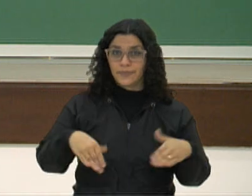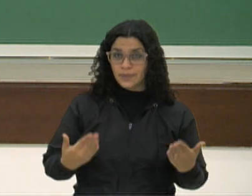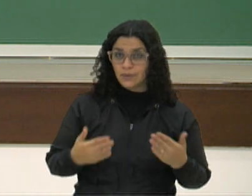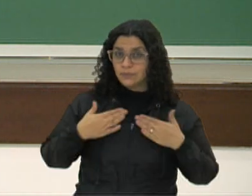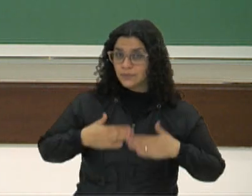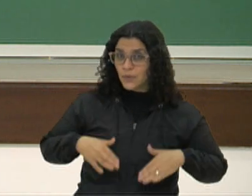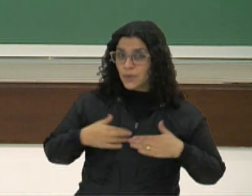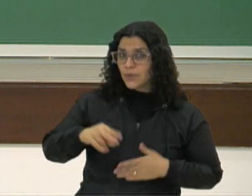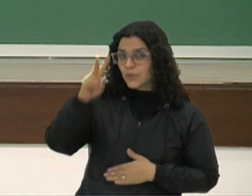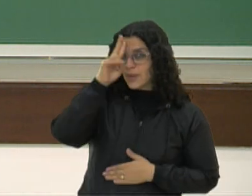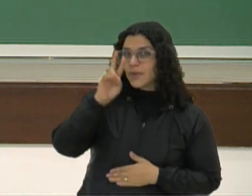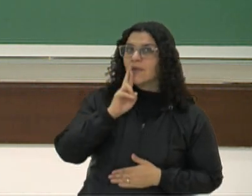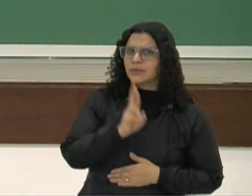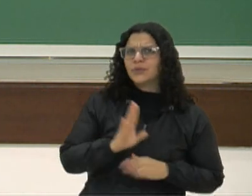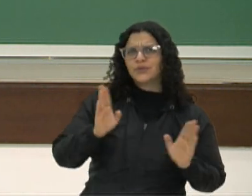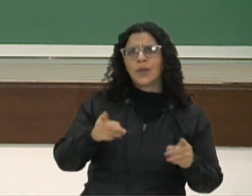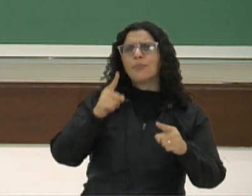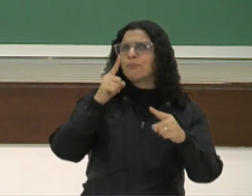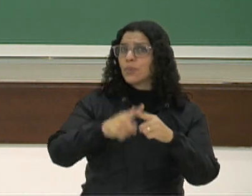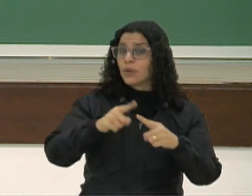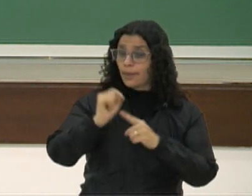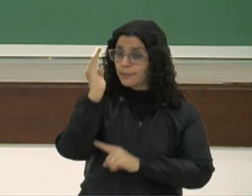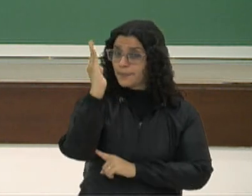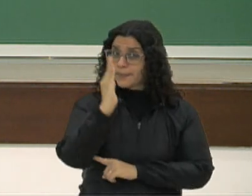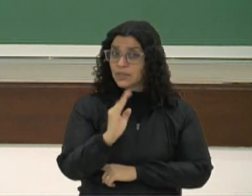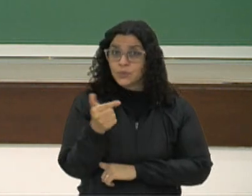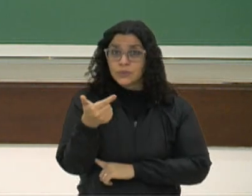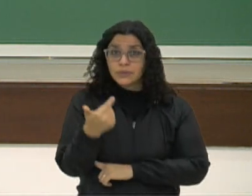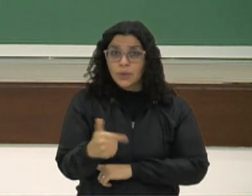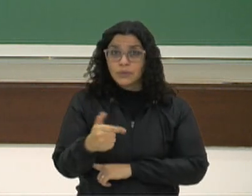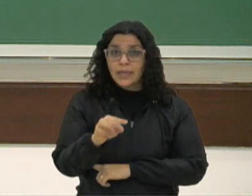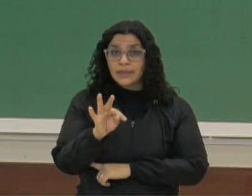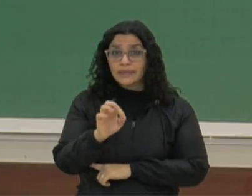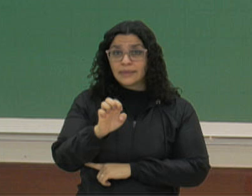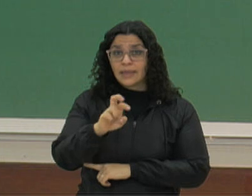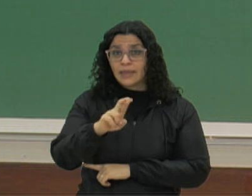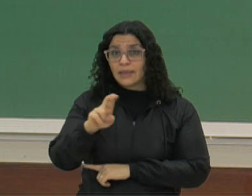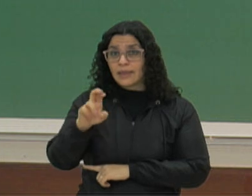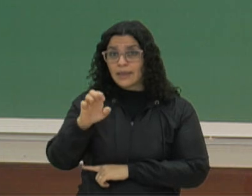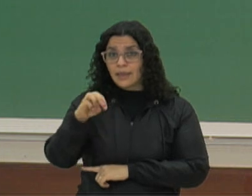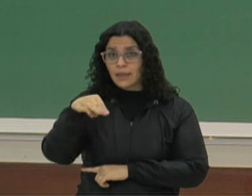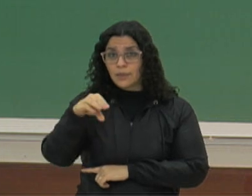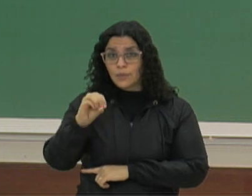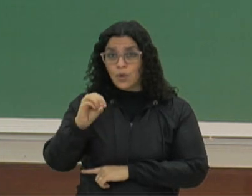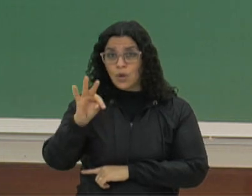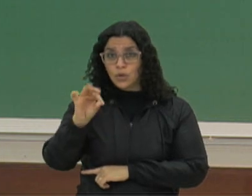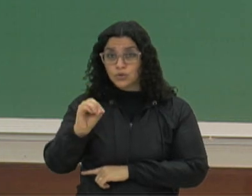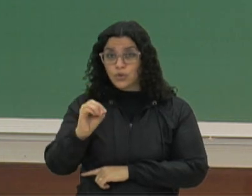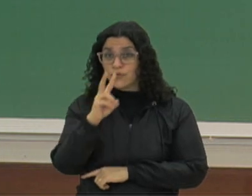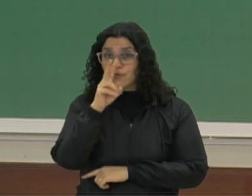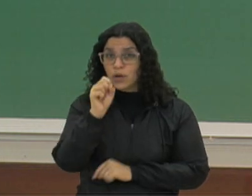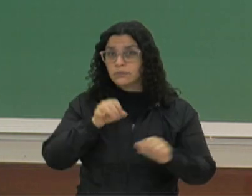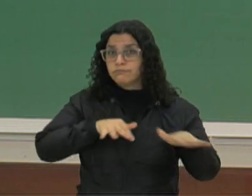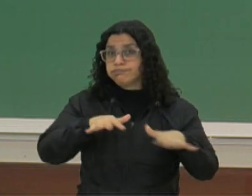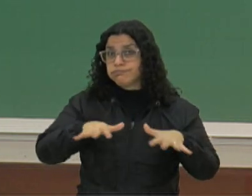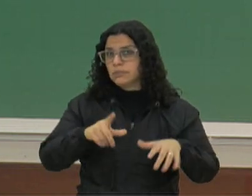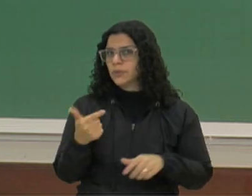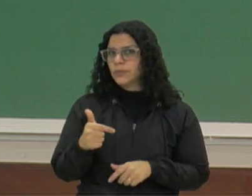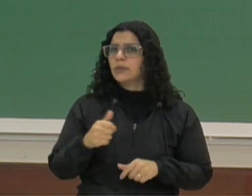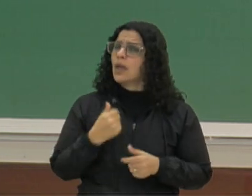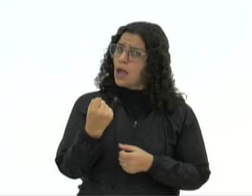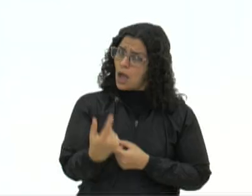E aí, galera, tranquilo? Lembraram da resposta? Por que no Brasil não temos terremotos de grande magnitude? Não temos de grande magnitude, mas